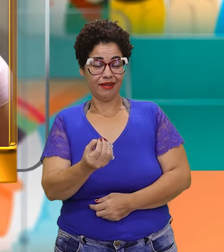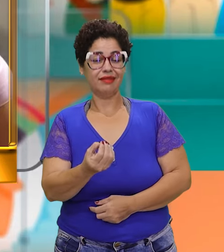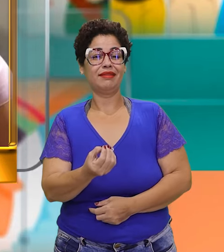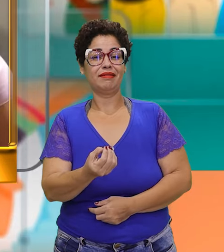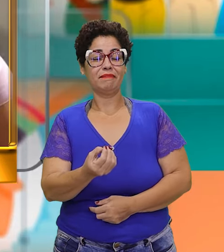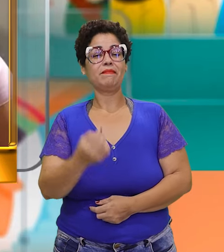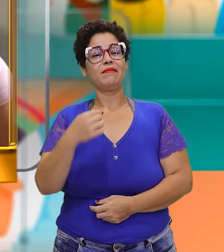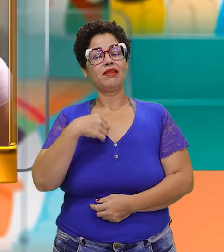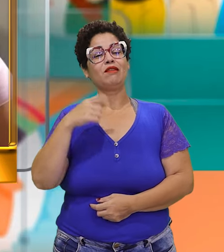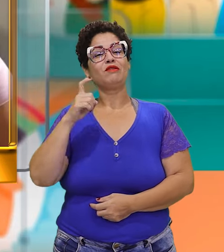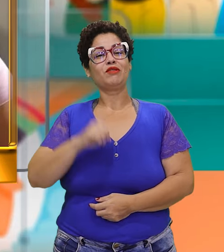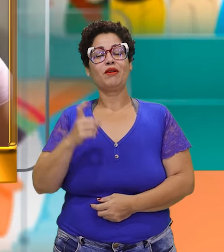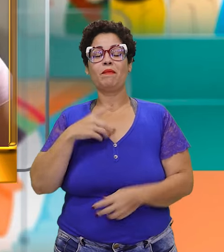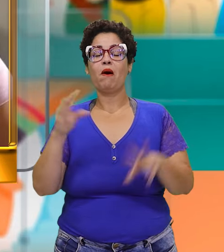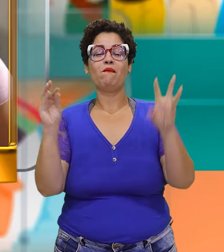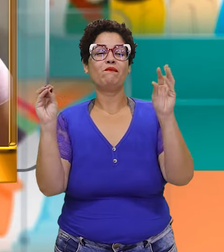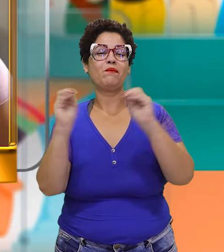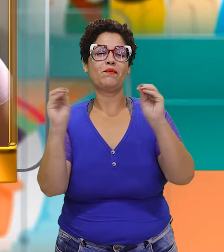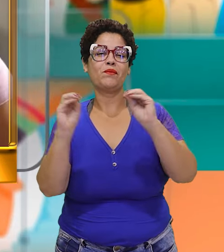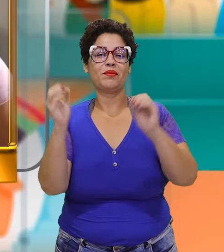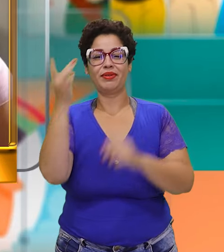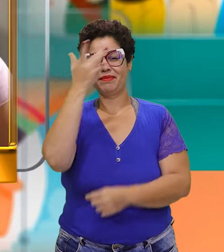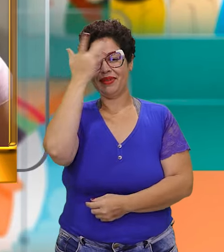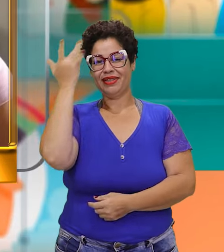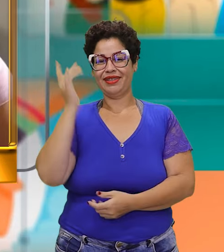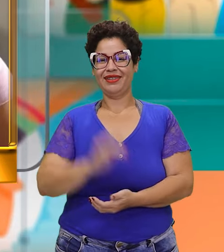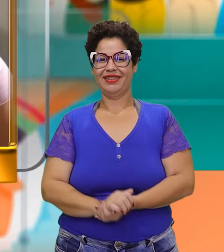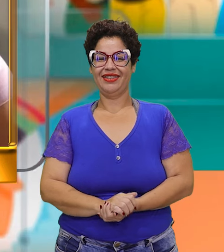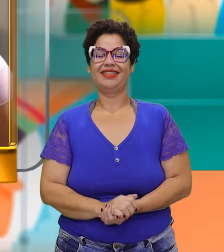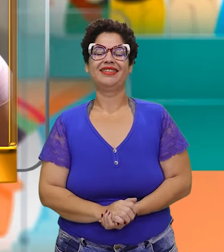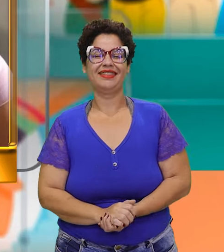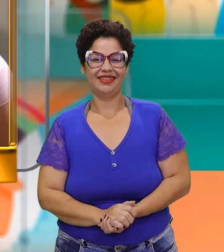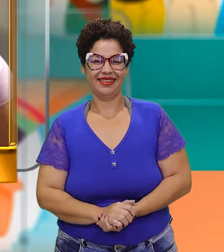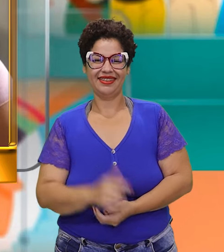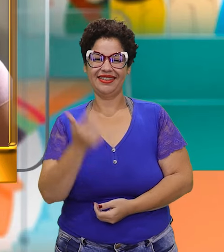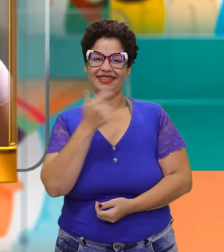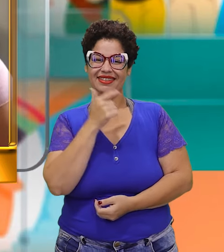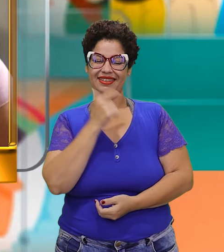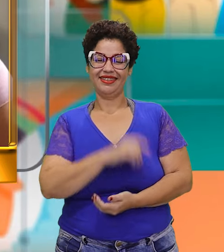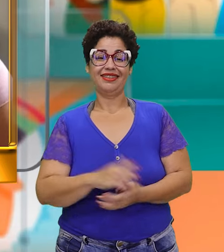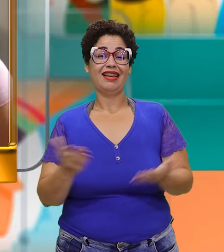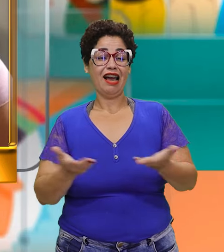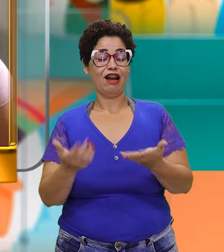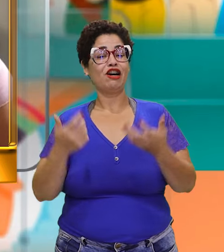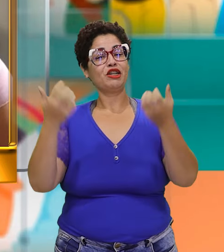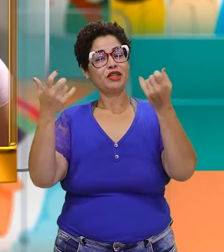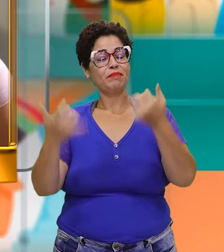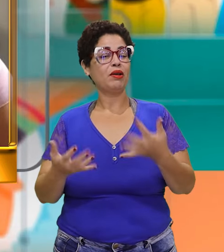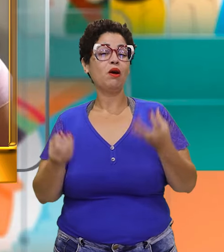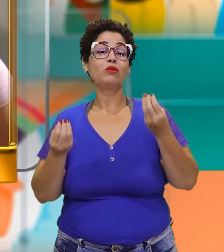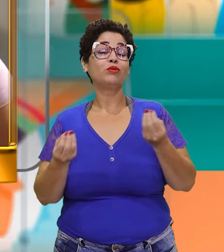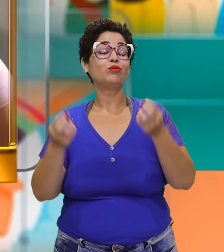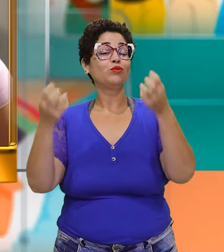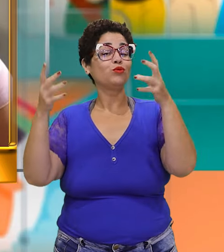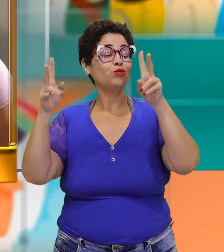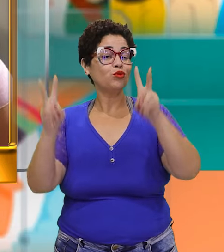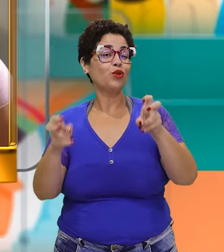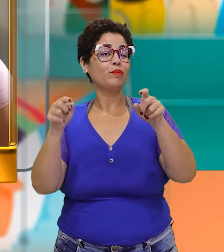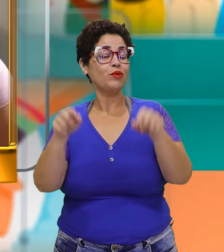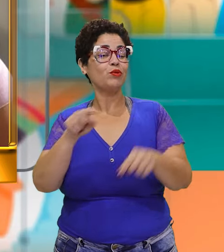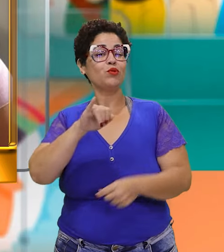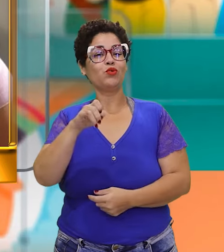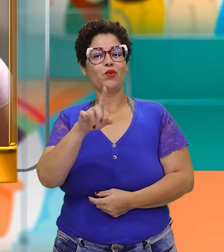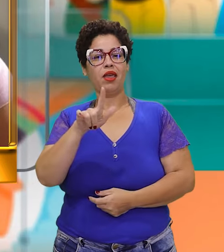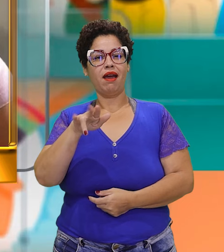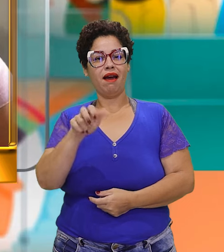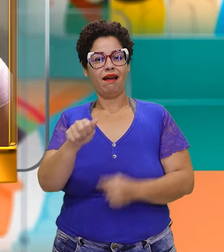altura e sou uma fofura de pessoa, tá bom? Agora falaremos sobre a Juliana.